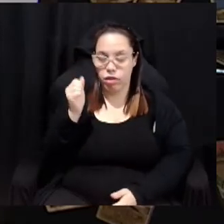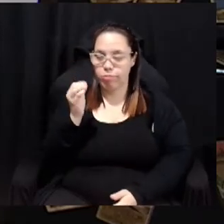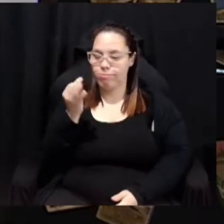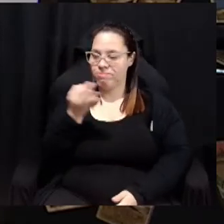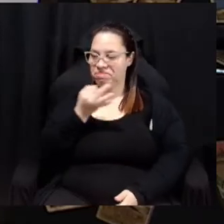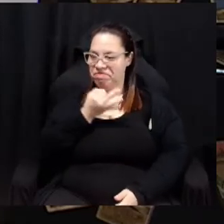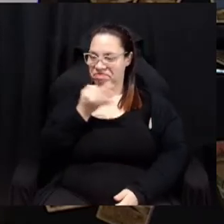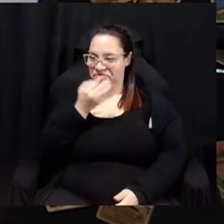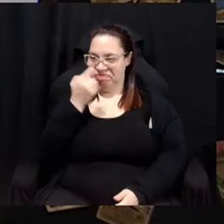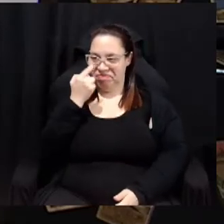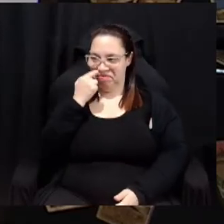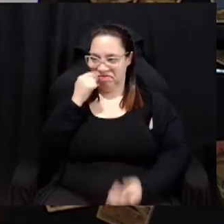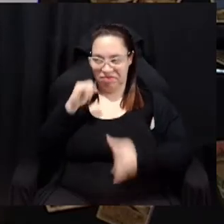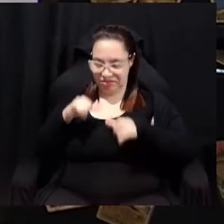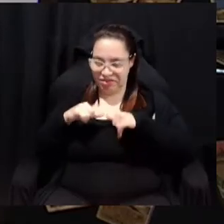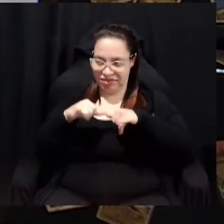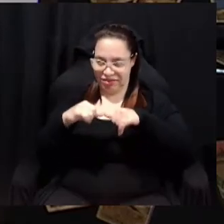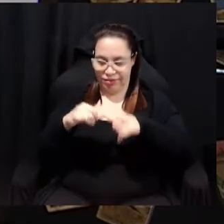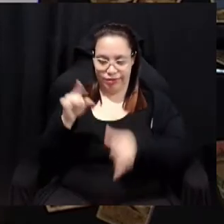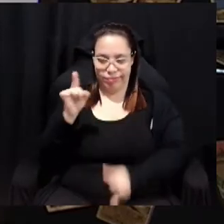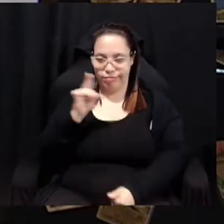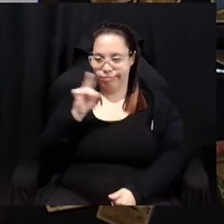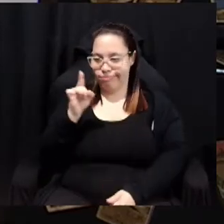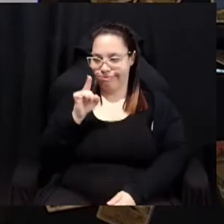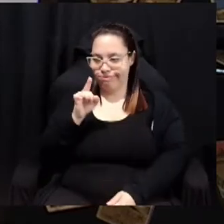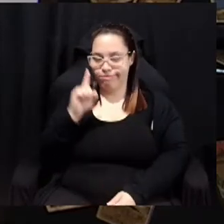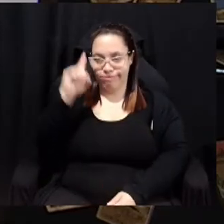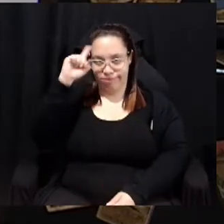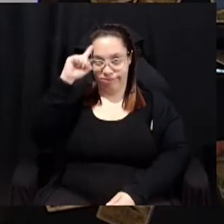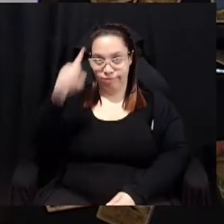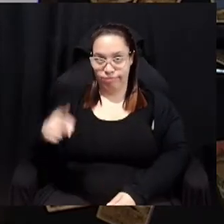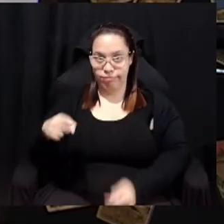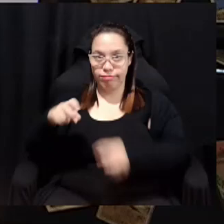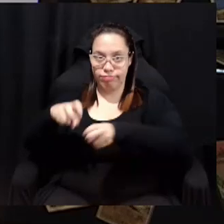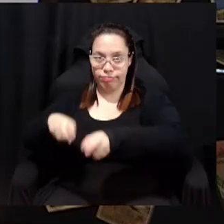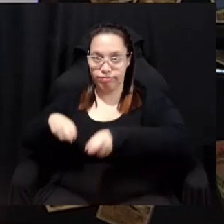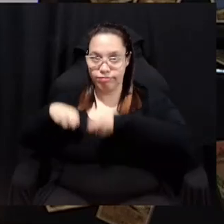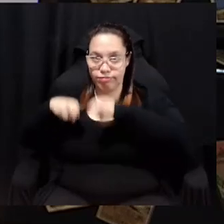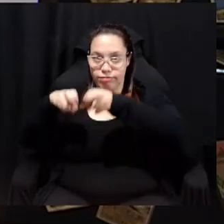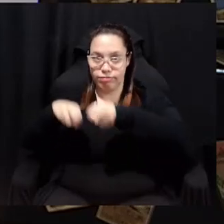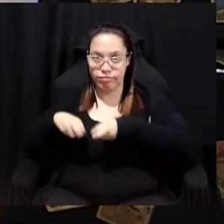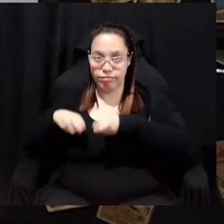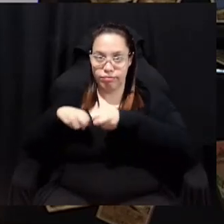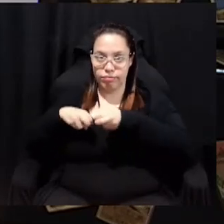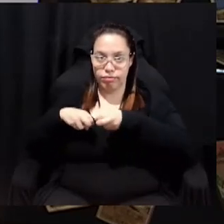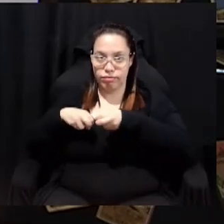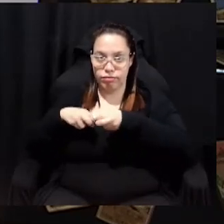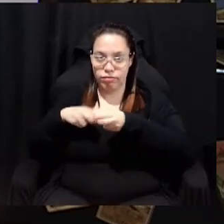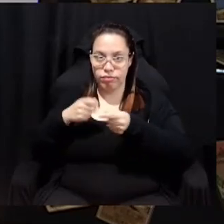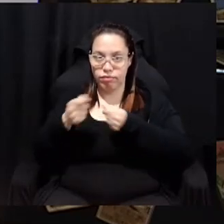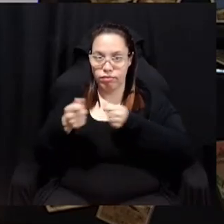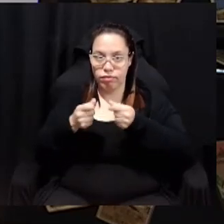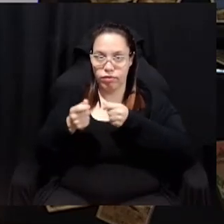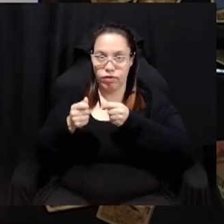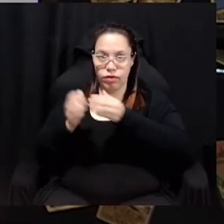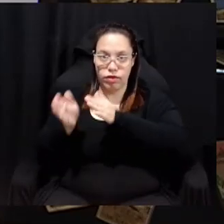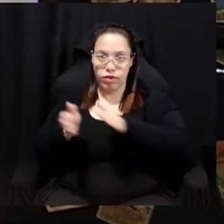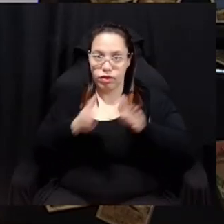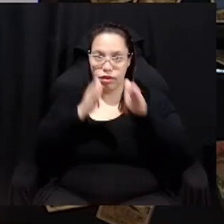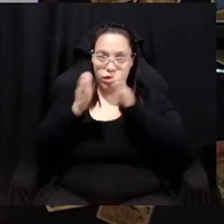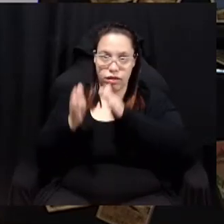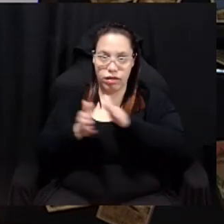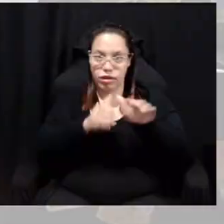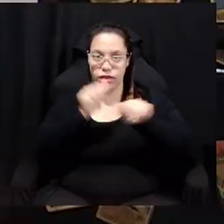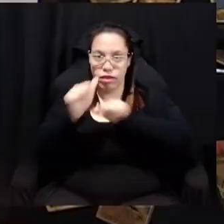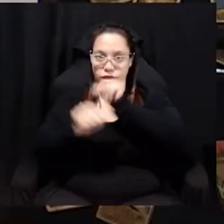no mercado, né? Então nós vamos direto ao agricultor, negociamos essas frutas e produzimos e transformamos elas em